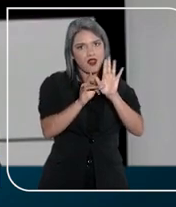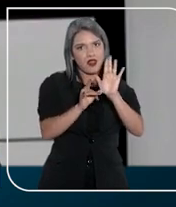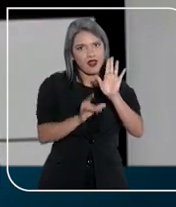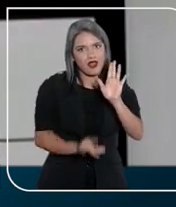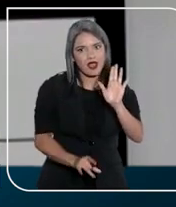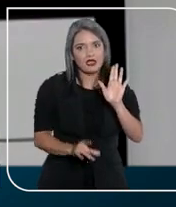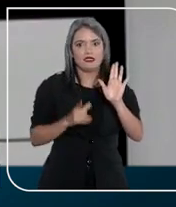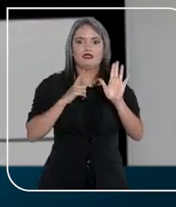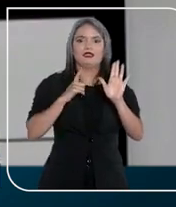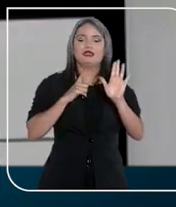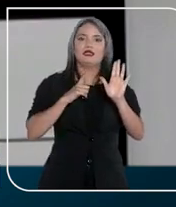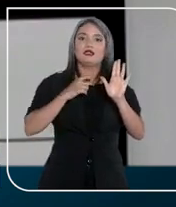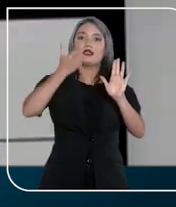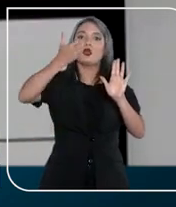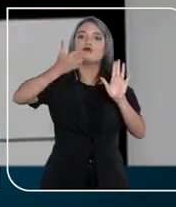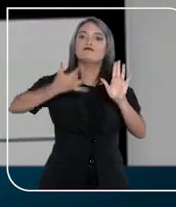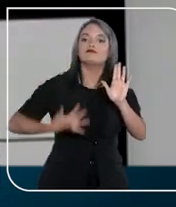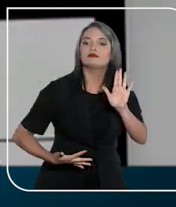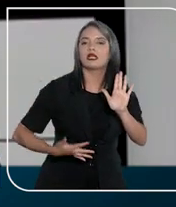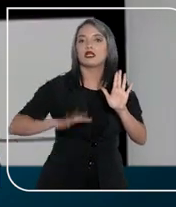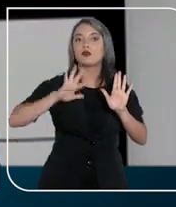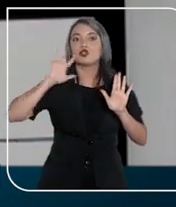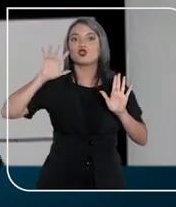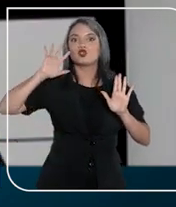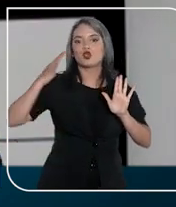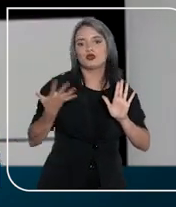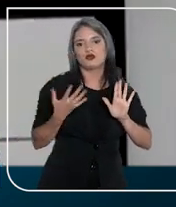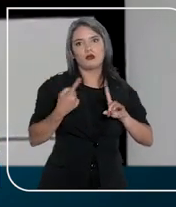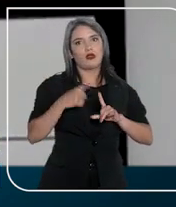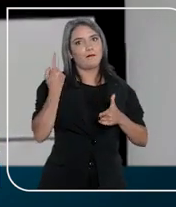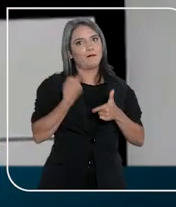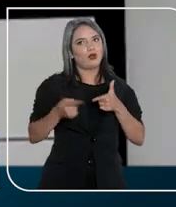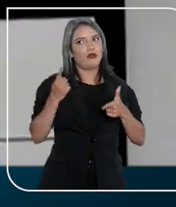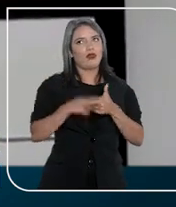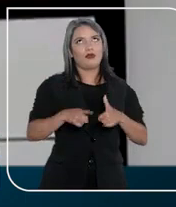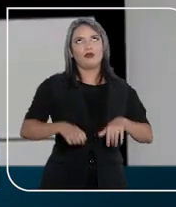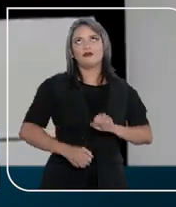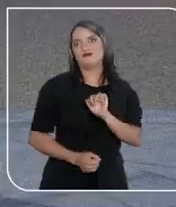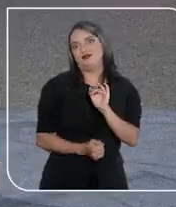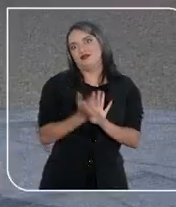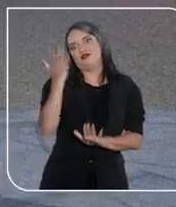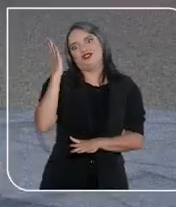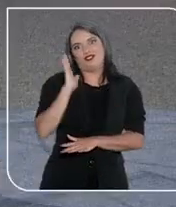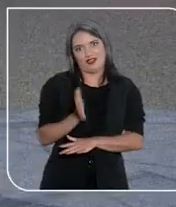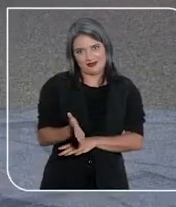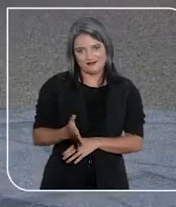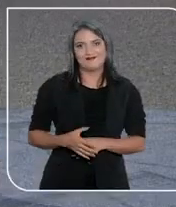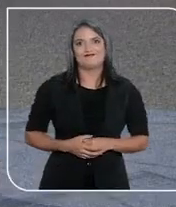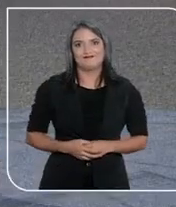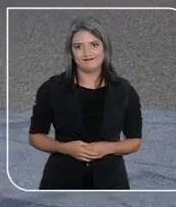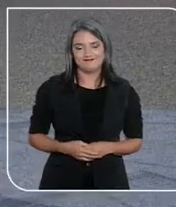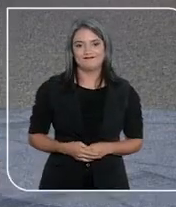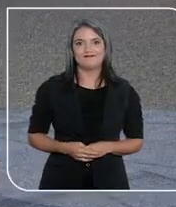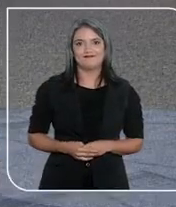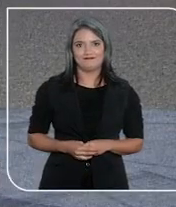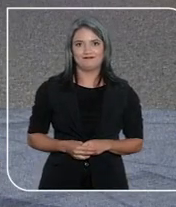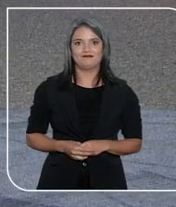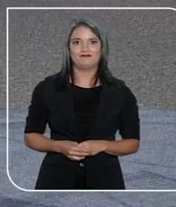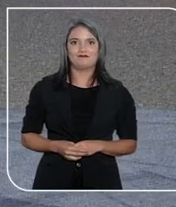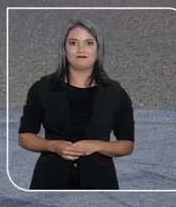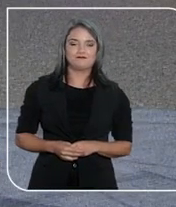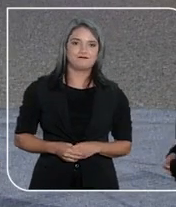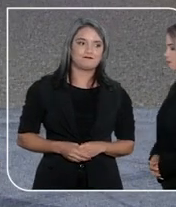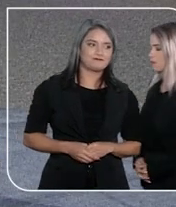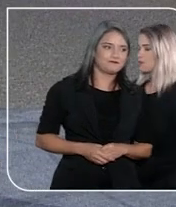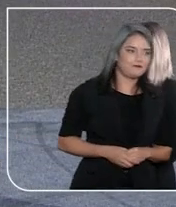traga remédio, solução, porque problemas nós temos muitos. Doutor Renan, eu quero entender direito agora